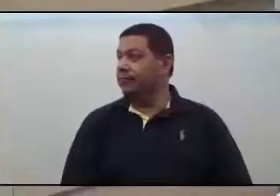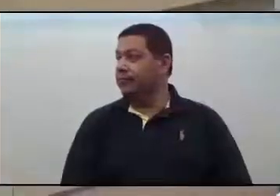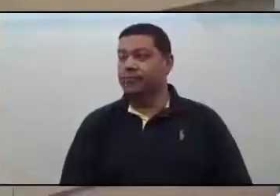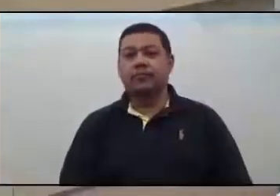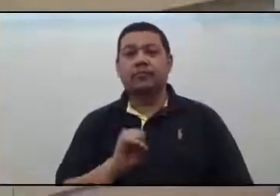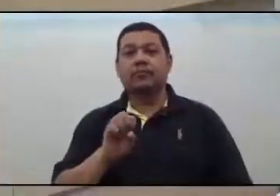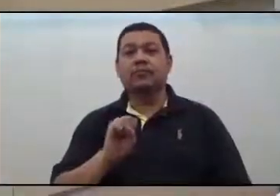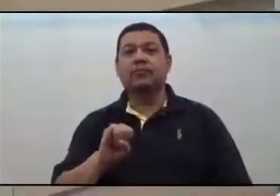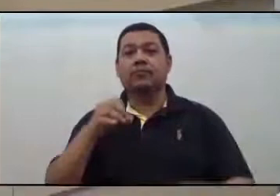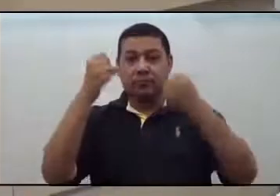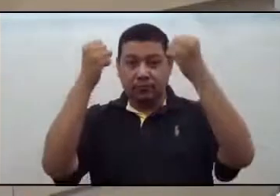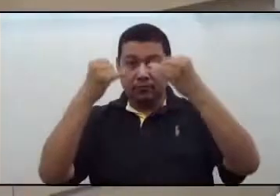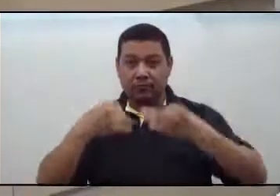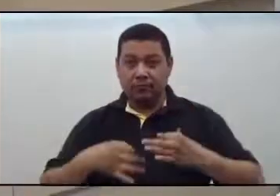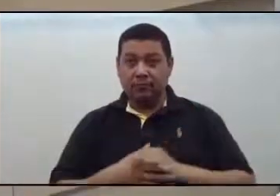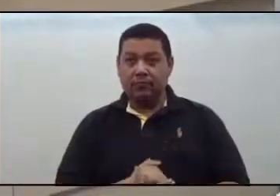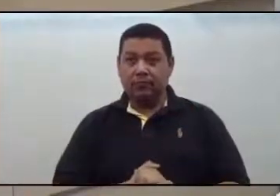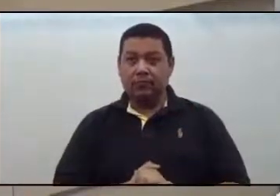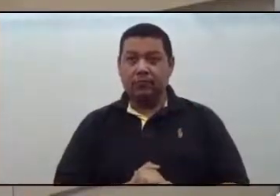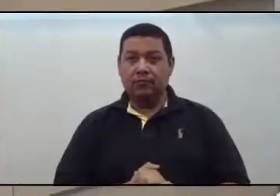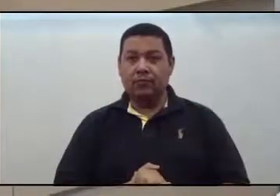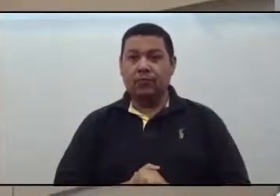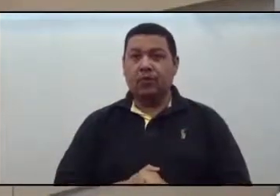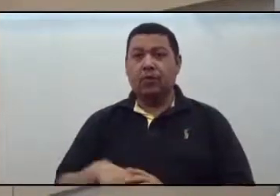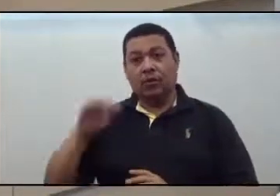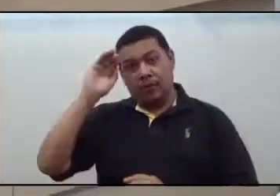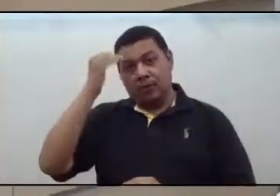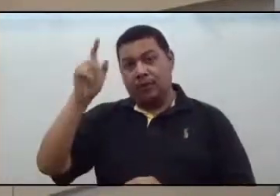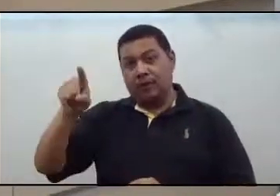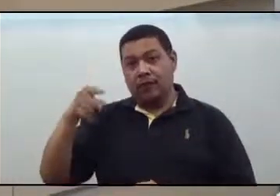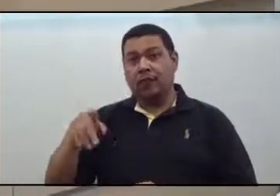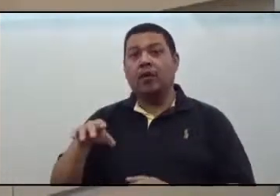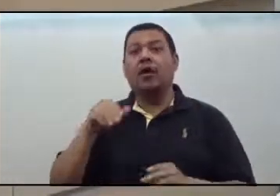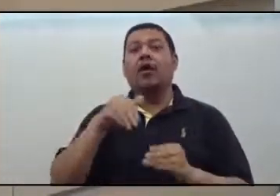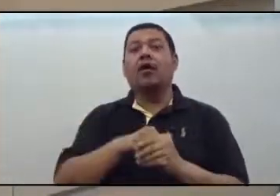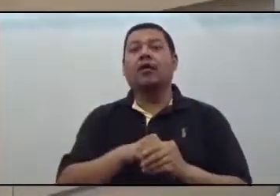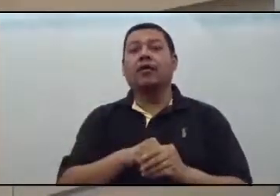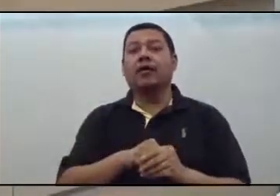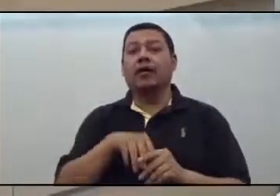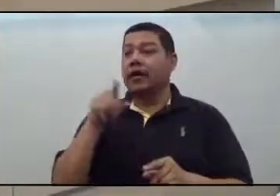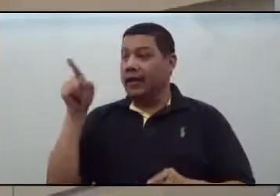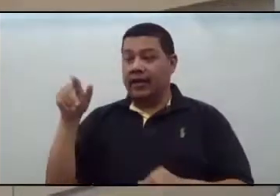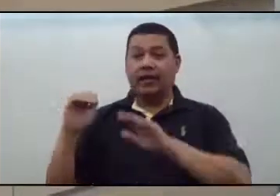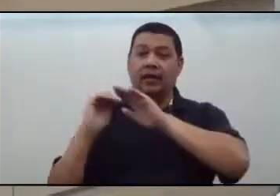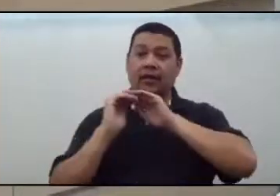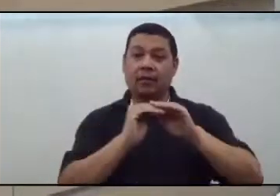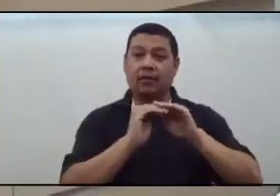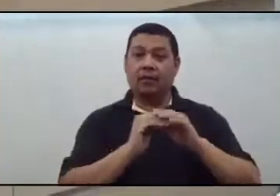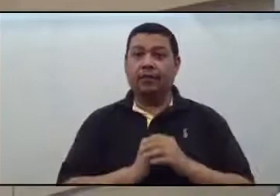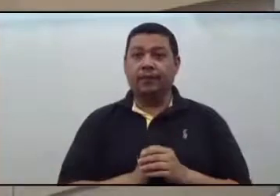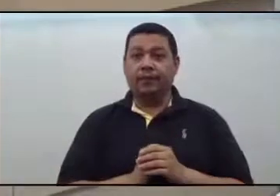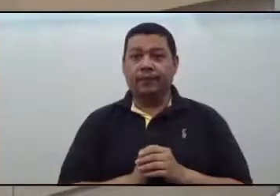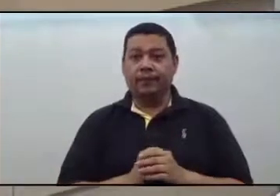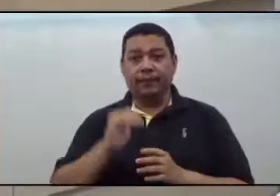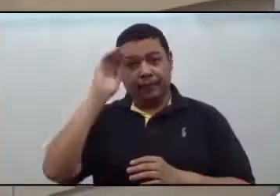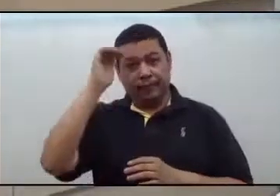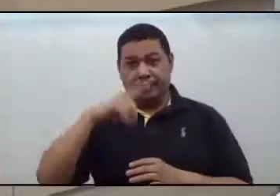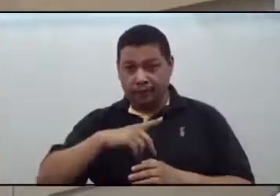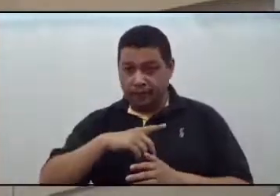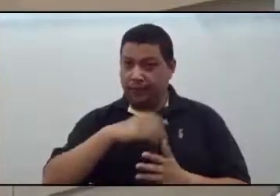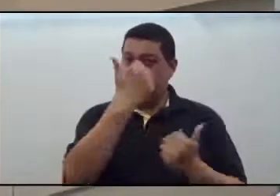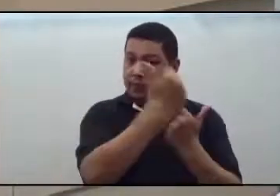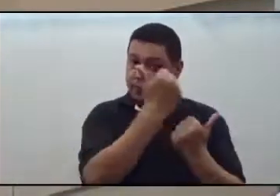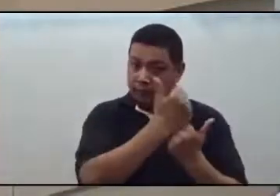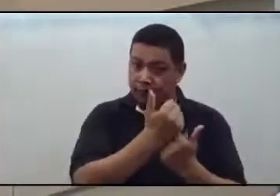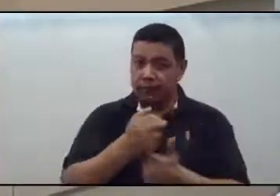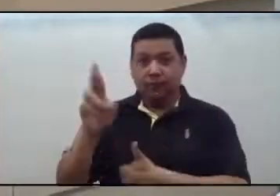deixar claro que a respeito do veto do prefeito, não é que o prefeito é contra esse projeto. O prefeito tem uma assessoria, tem a